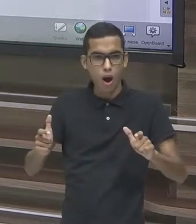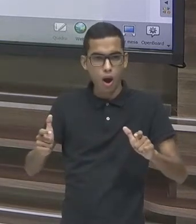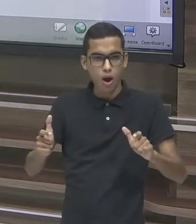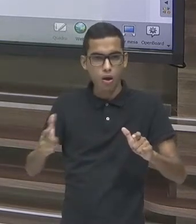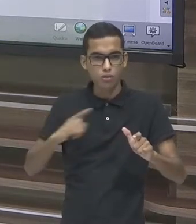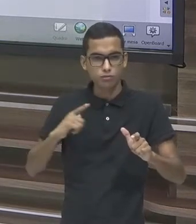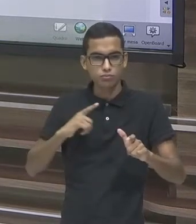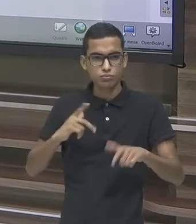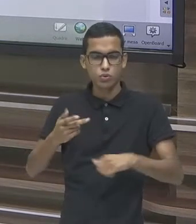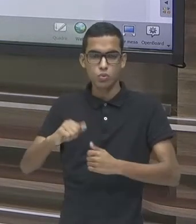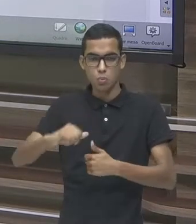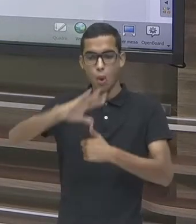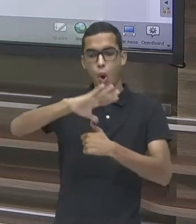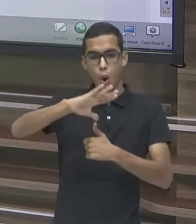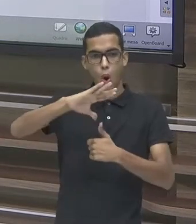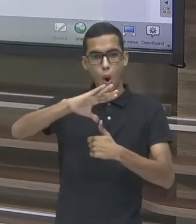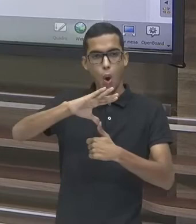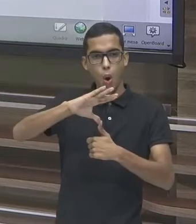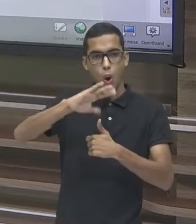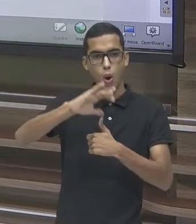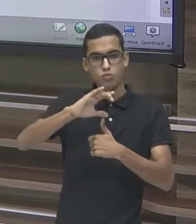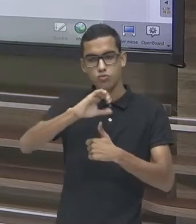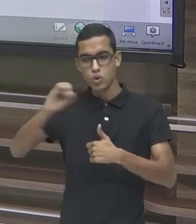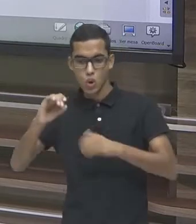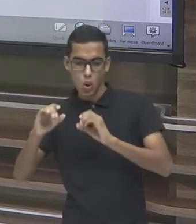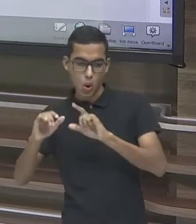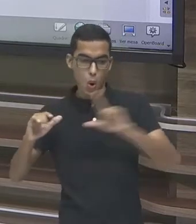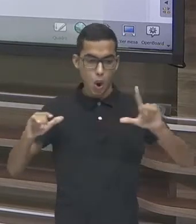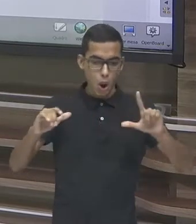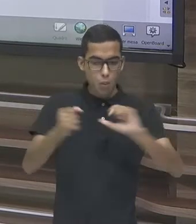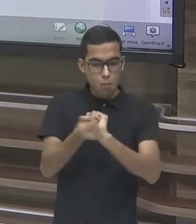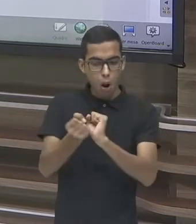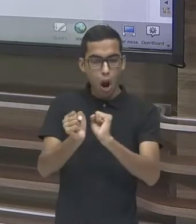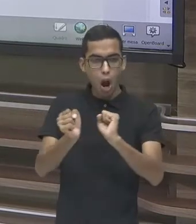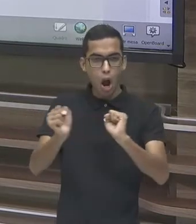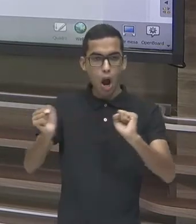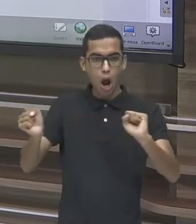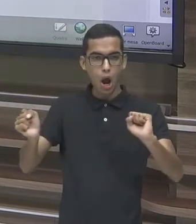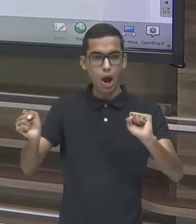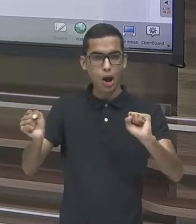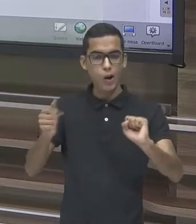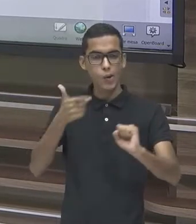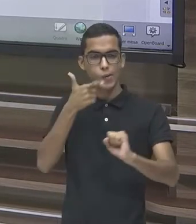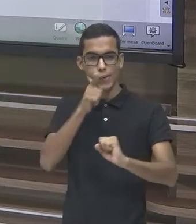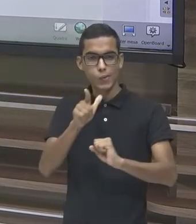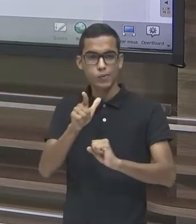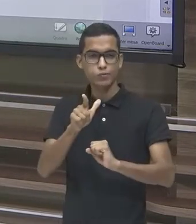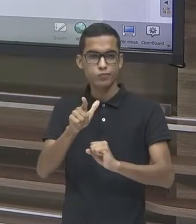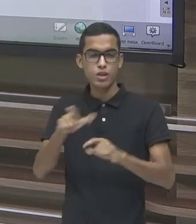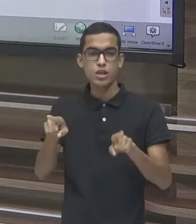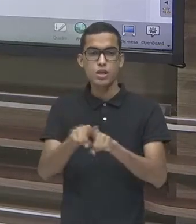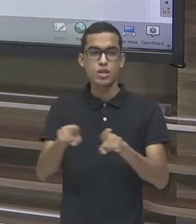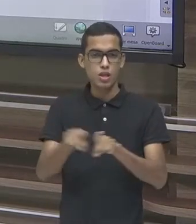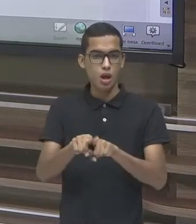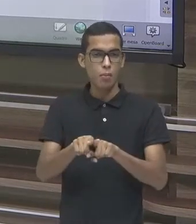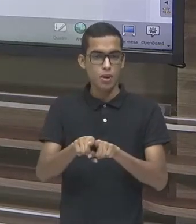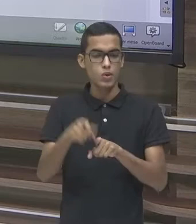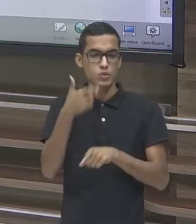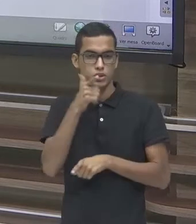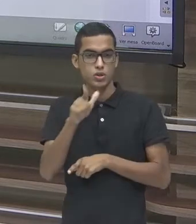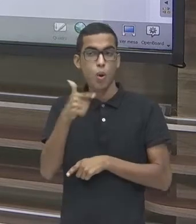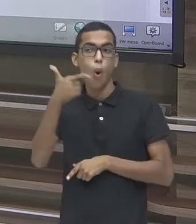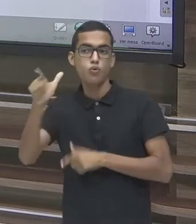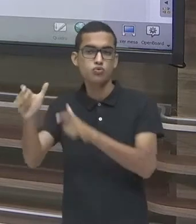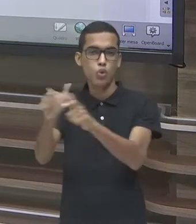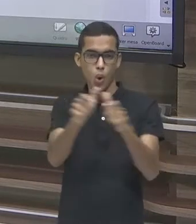a costa oeste dos Estados Unidos. E ainda conseguiu também agregar territórios que não fazem parte do mesmo território, ou